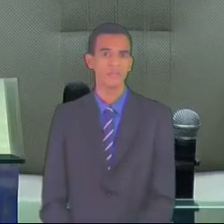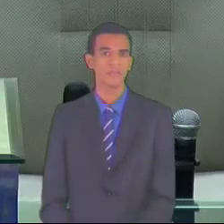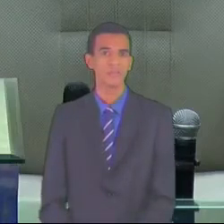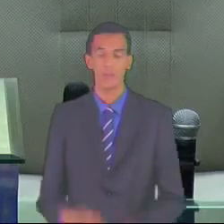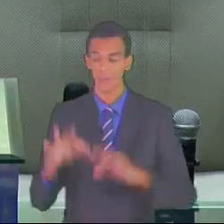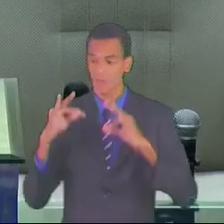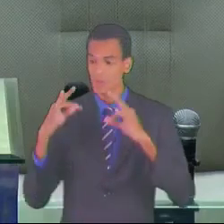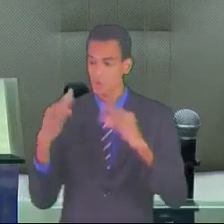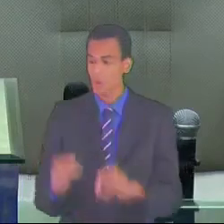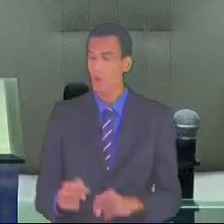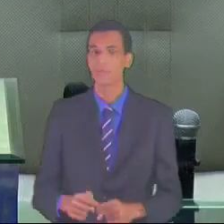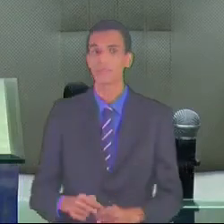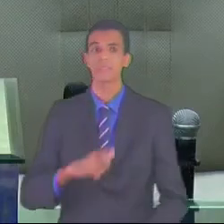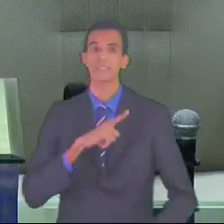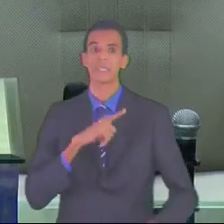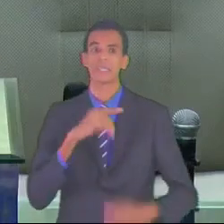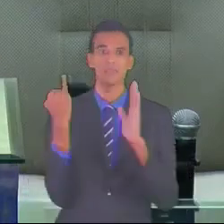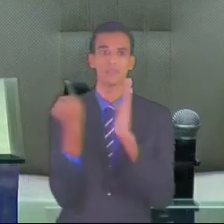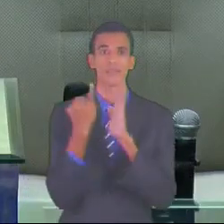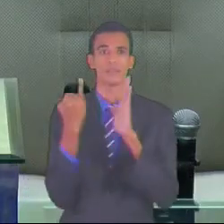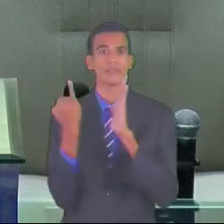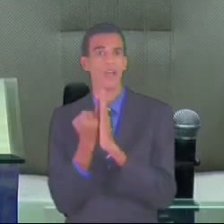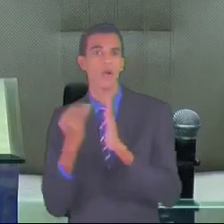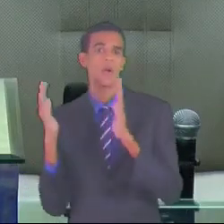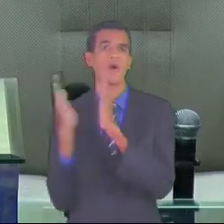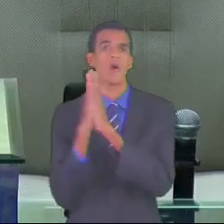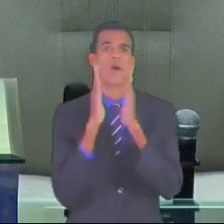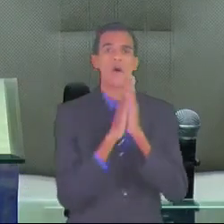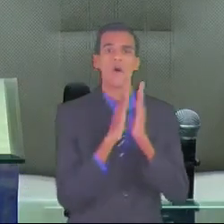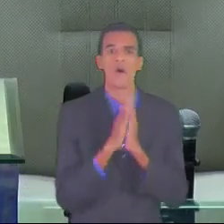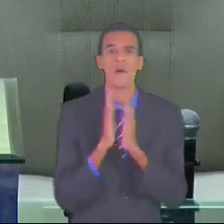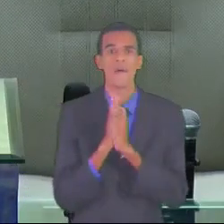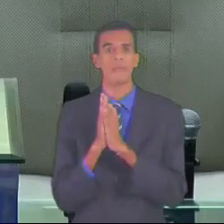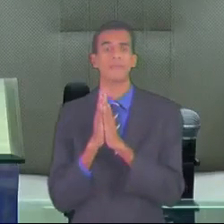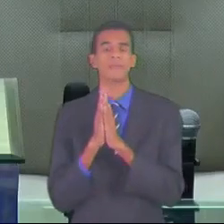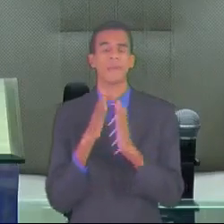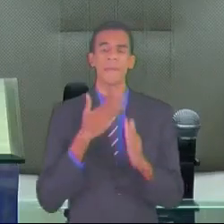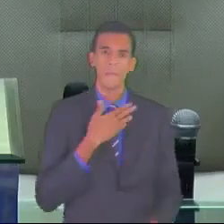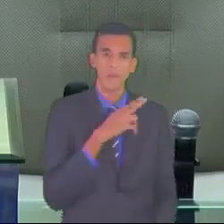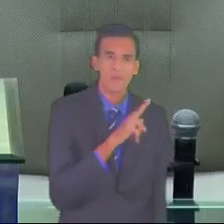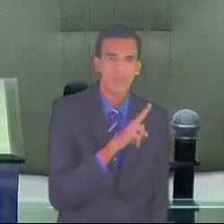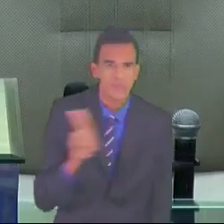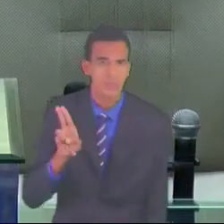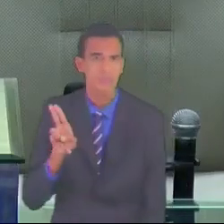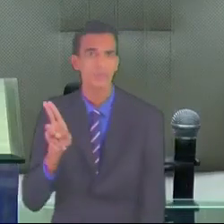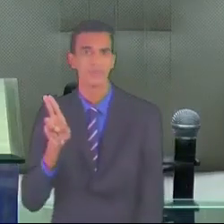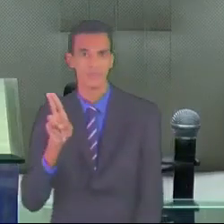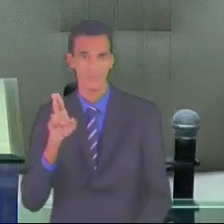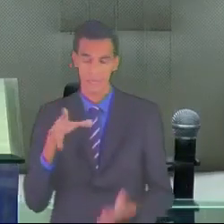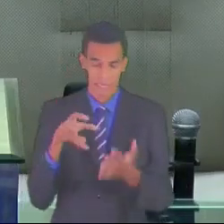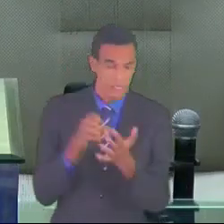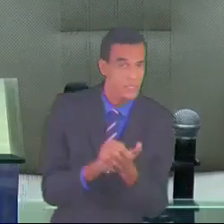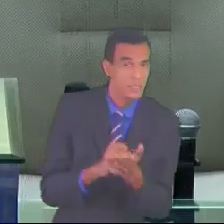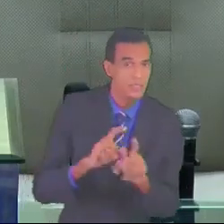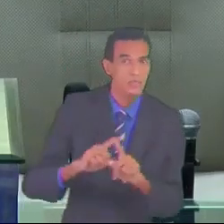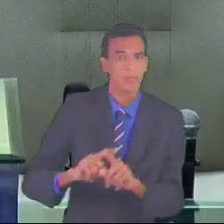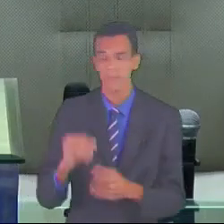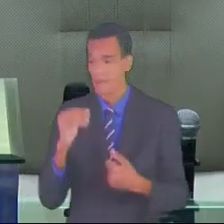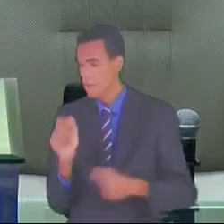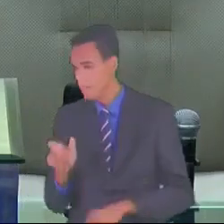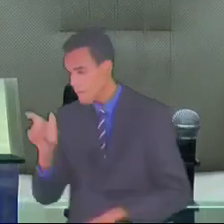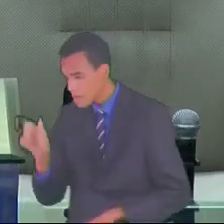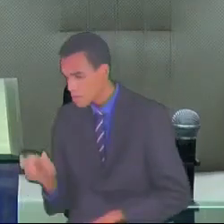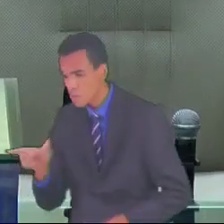Todas as vezes que há intercessão, que há oração, eu coloco o meu nome, alguém vem e agradece e